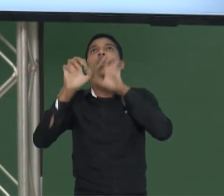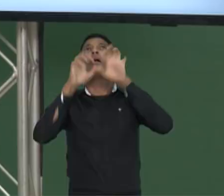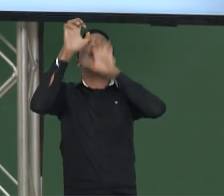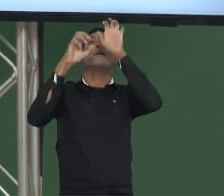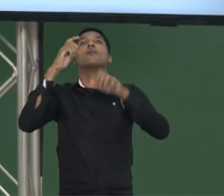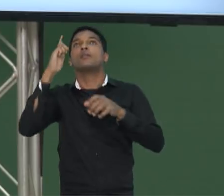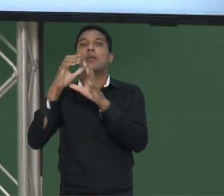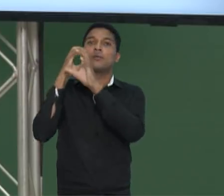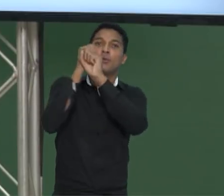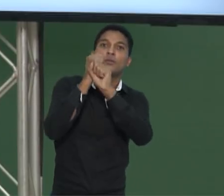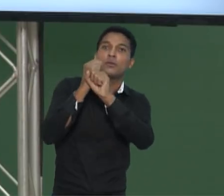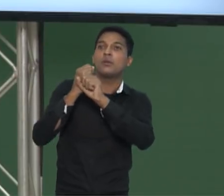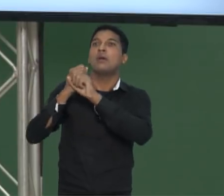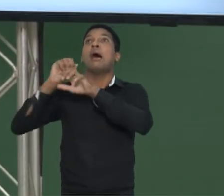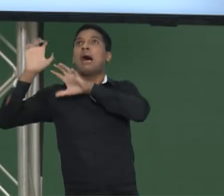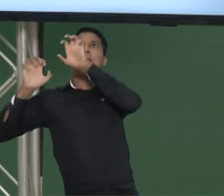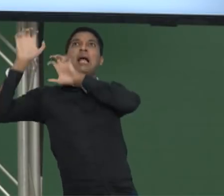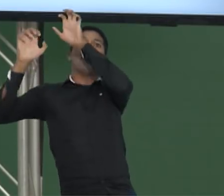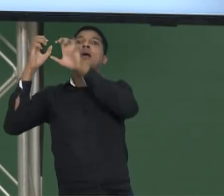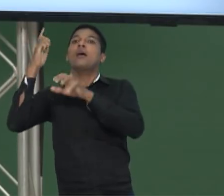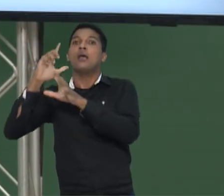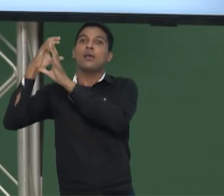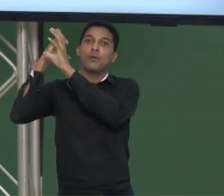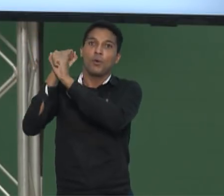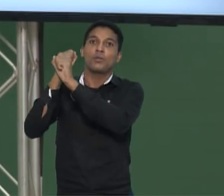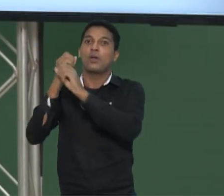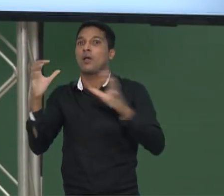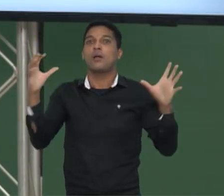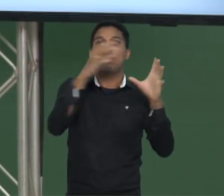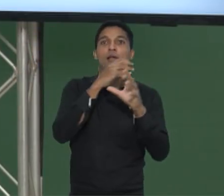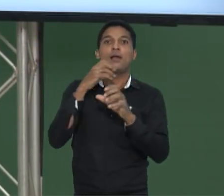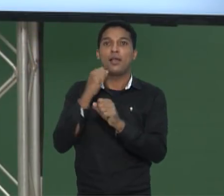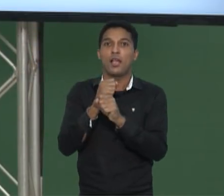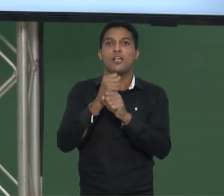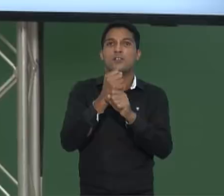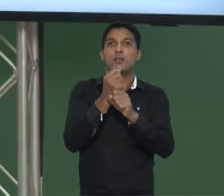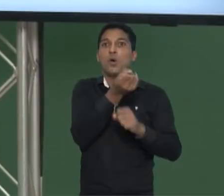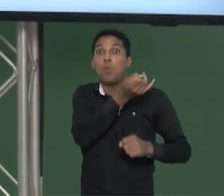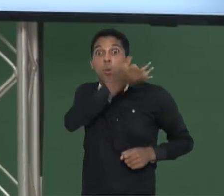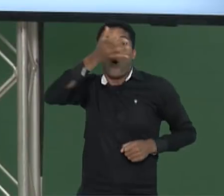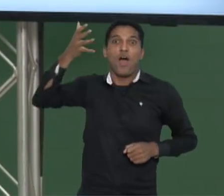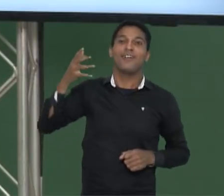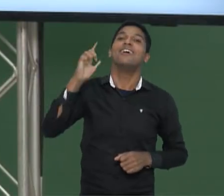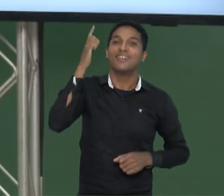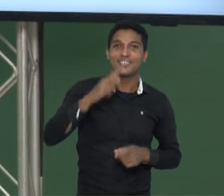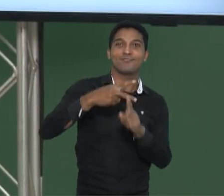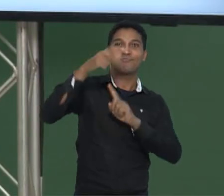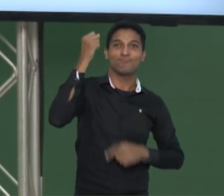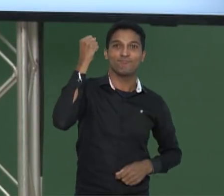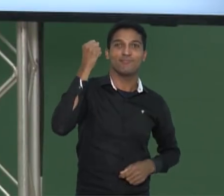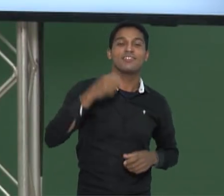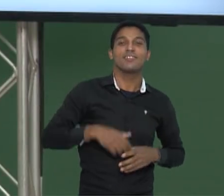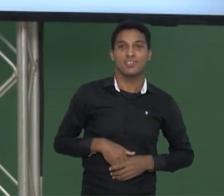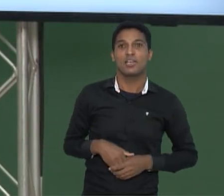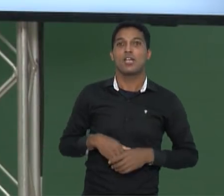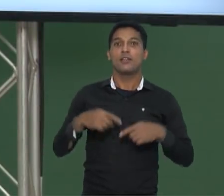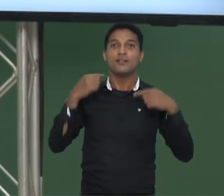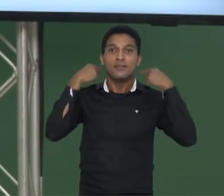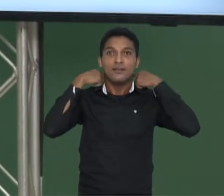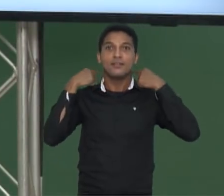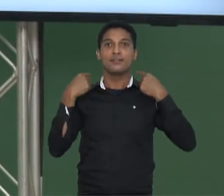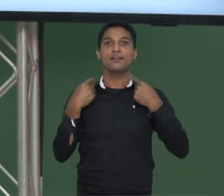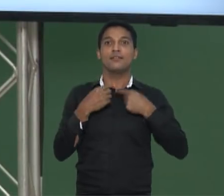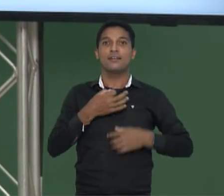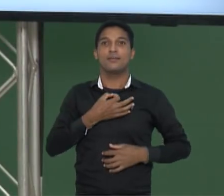vai para aquele que conquistar a maior pontuação. Então, não teremos uma medalha